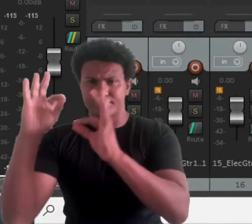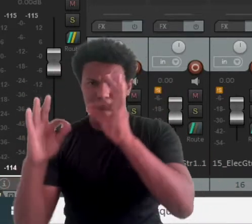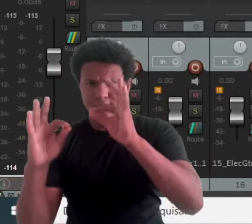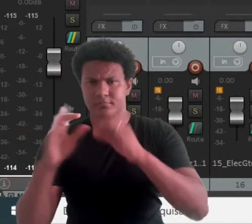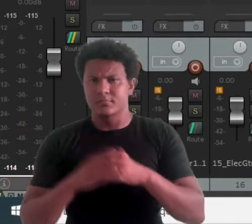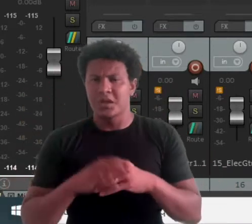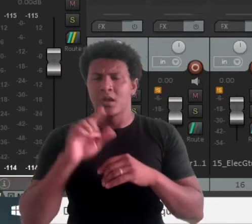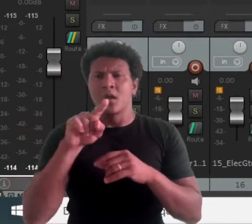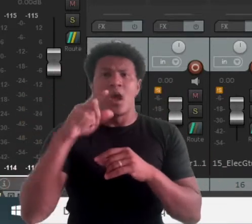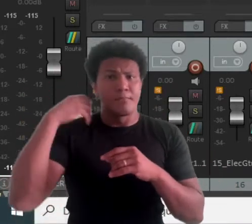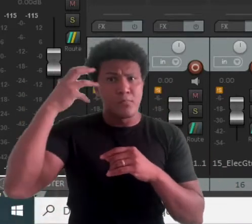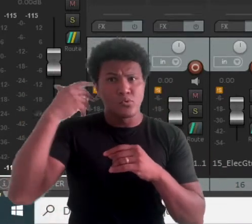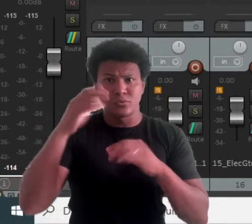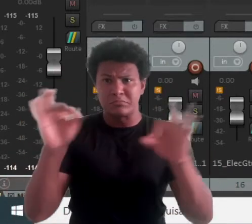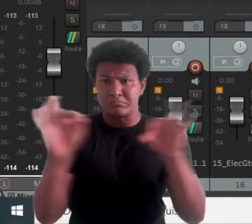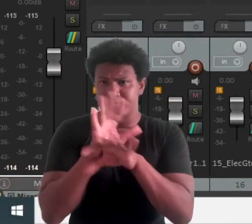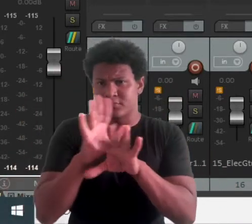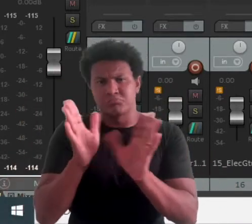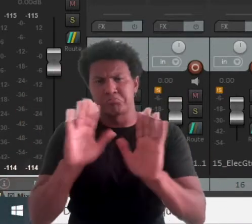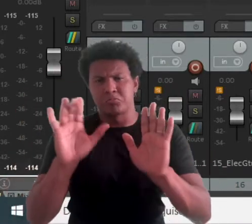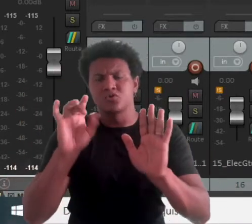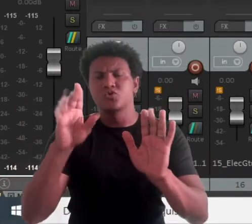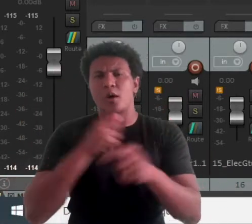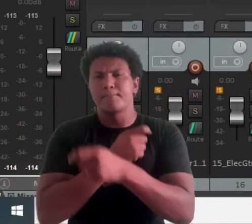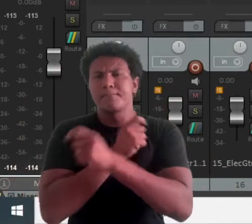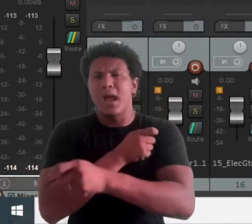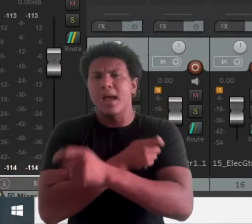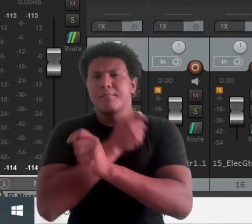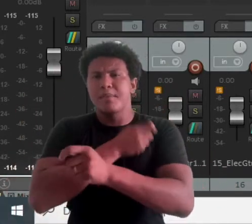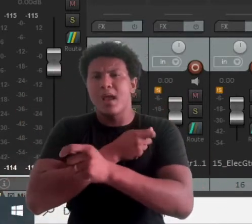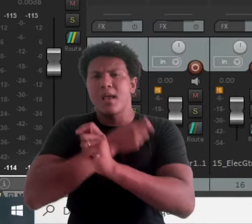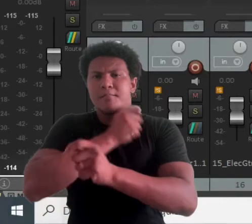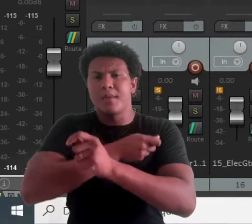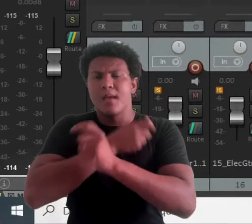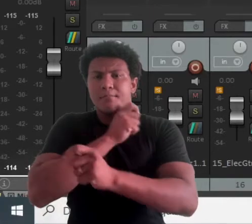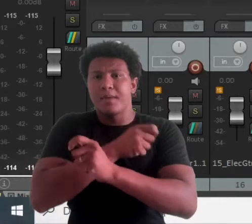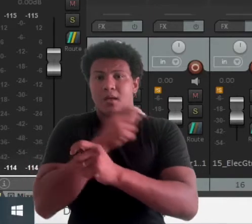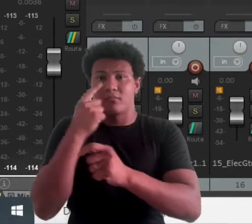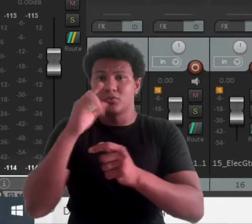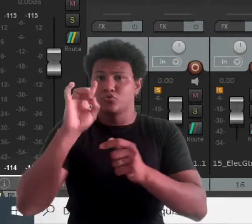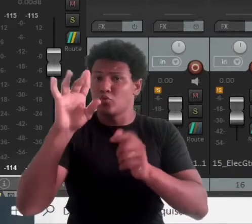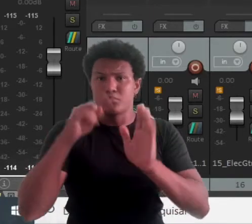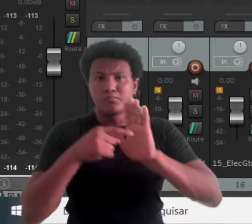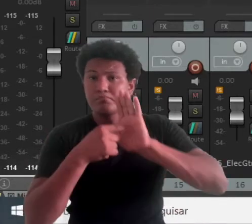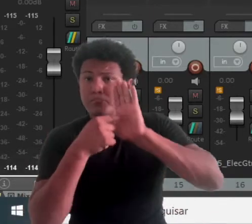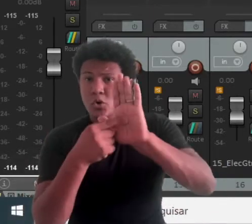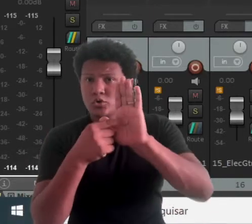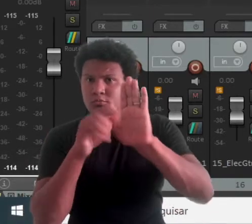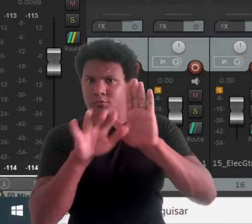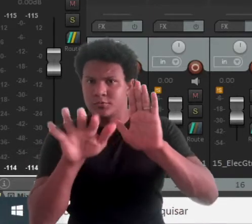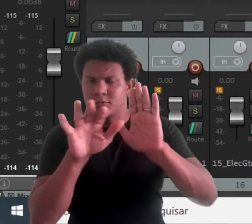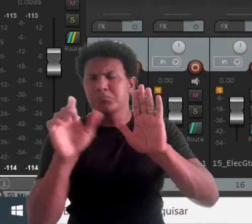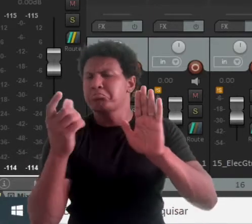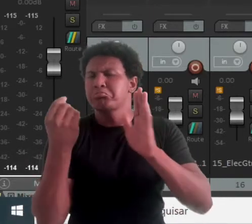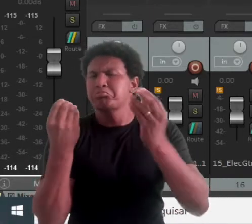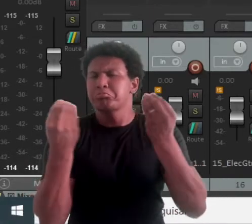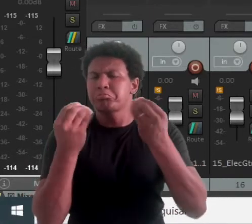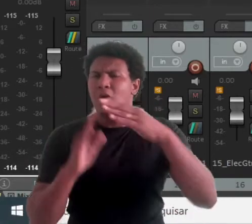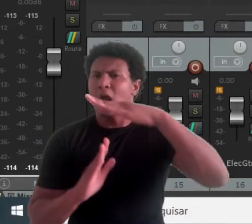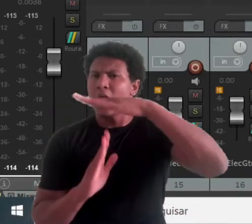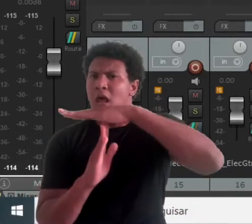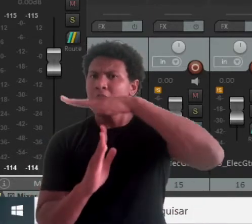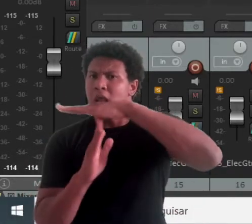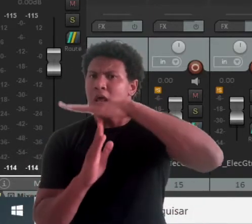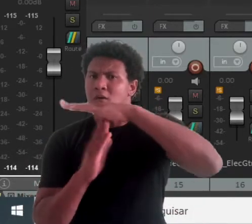só a bateria, só para mostrar para vocês mais ou menos o que o limiter faz, certo? Então eu coloquei a bateria toda em